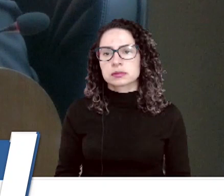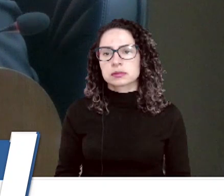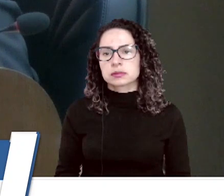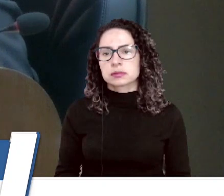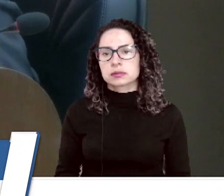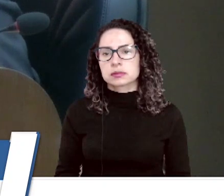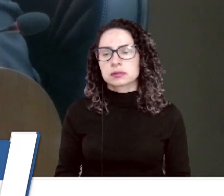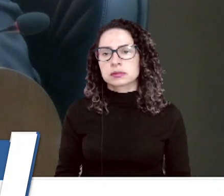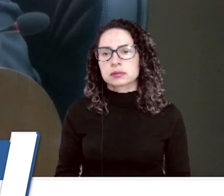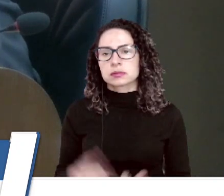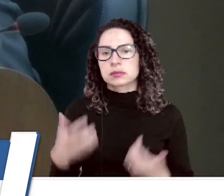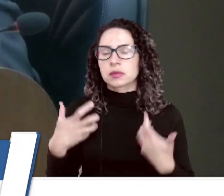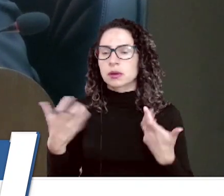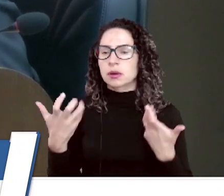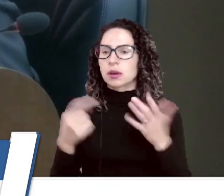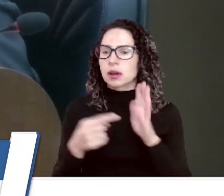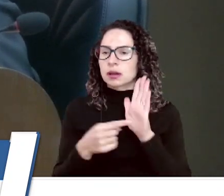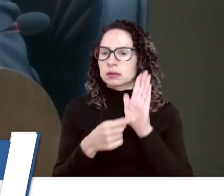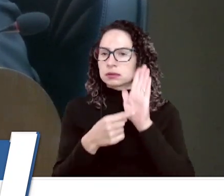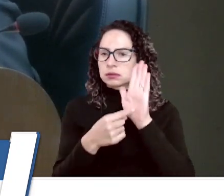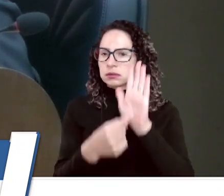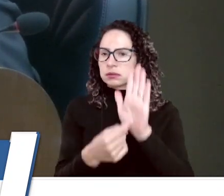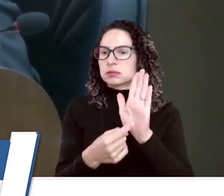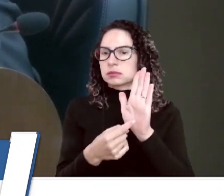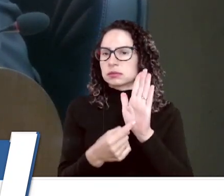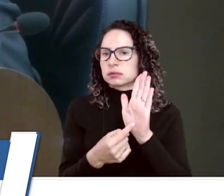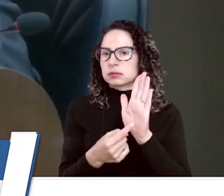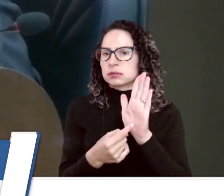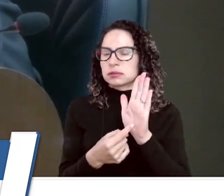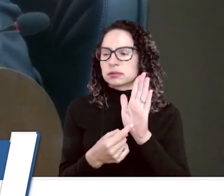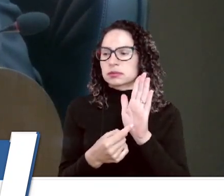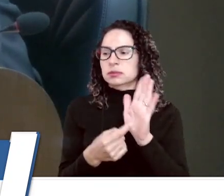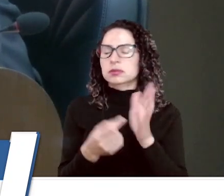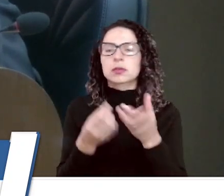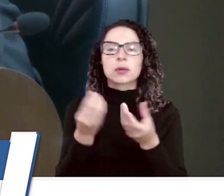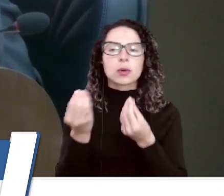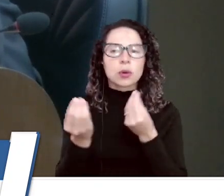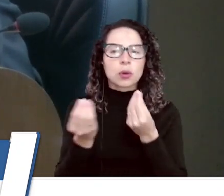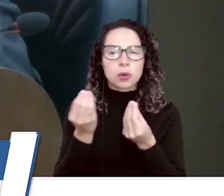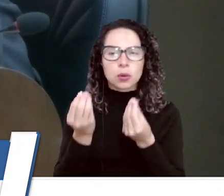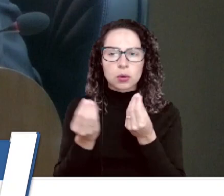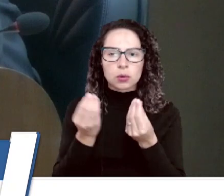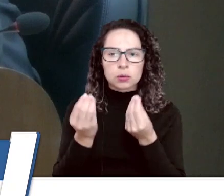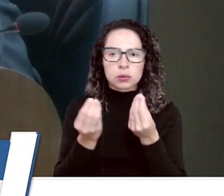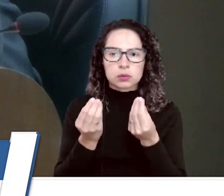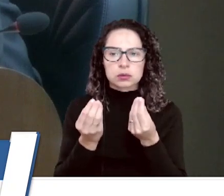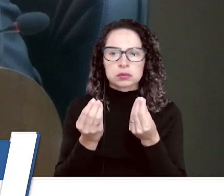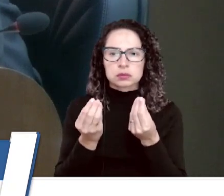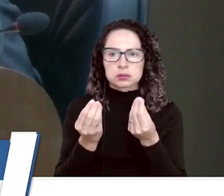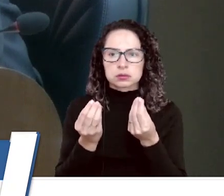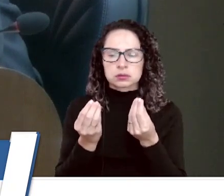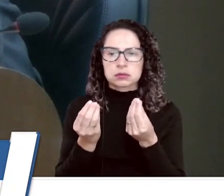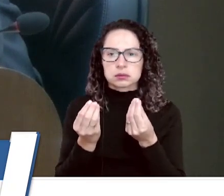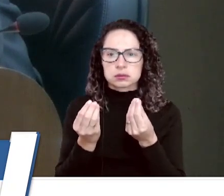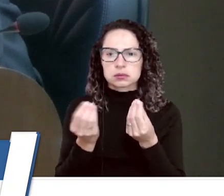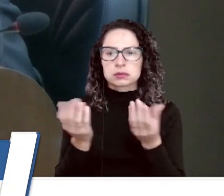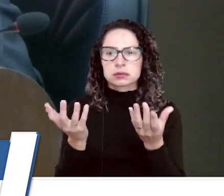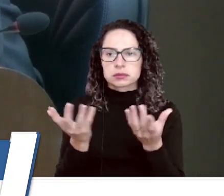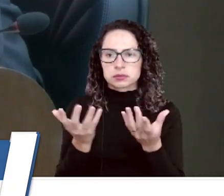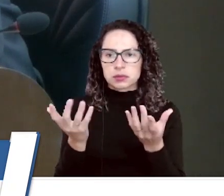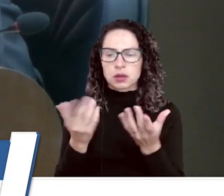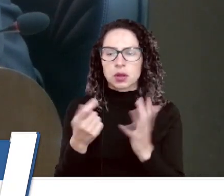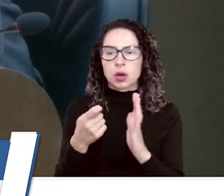Eu quero mostrar em quais condições está a